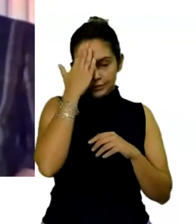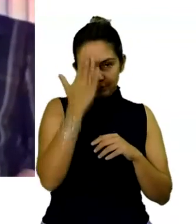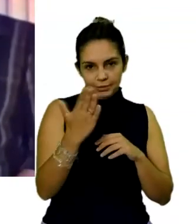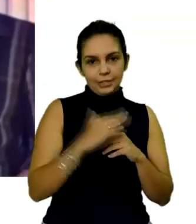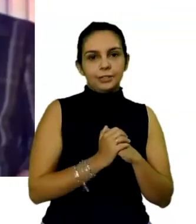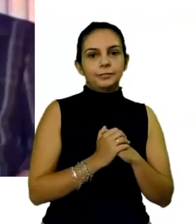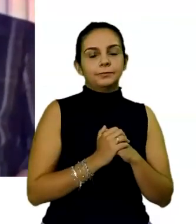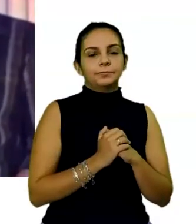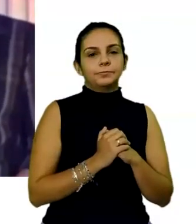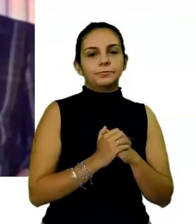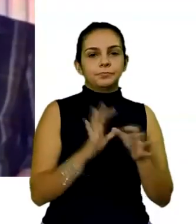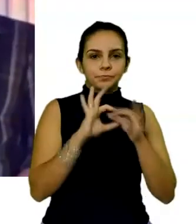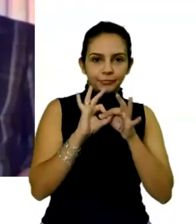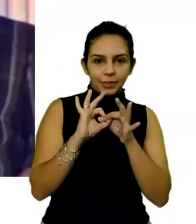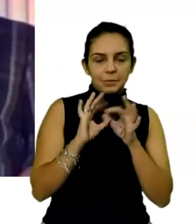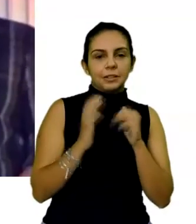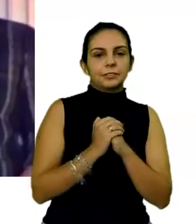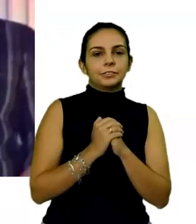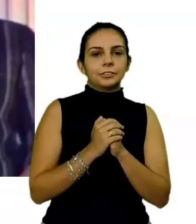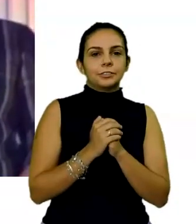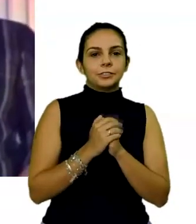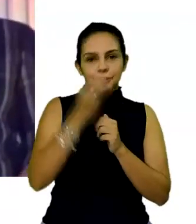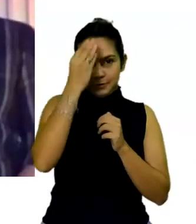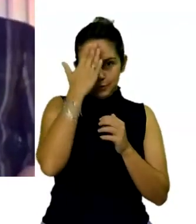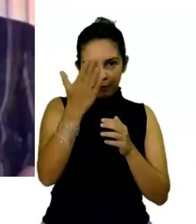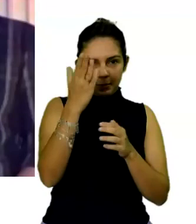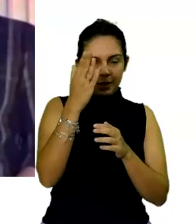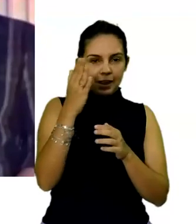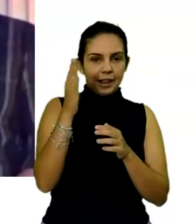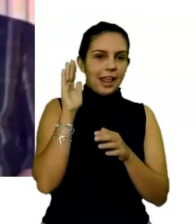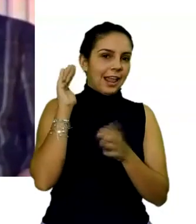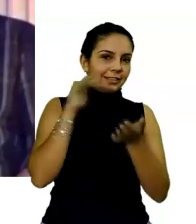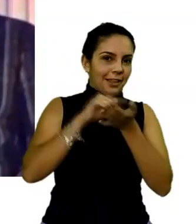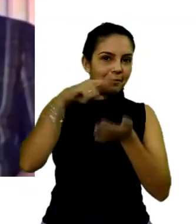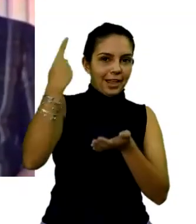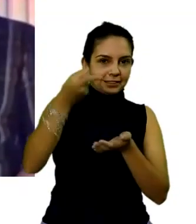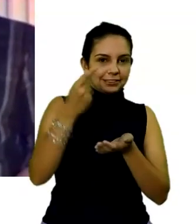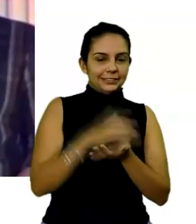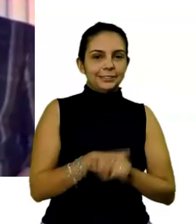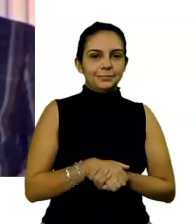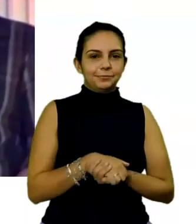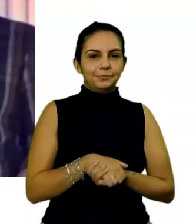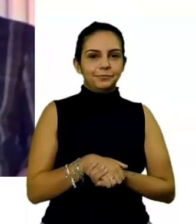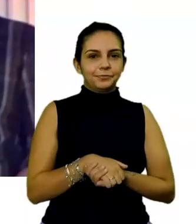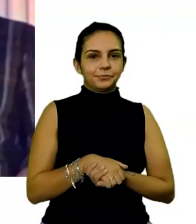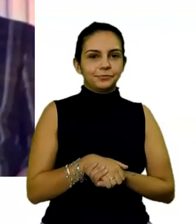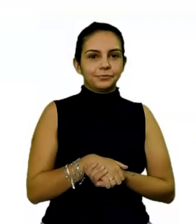obrigado, Rafael, pela parceria. Tamo junto. Obrigado, pessoal. Até mais. Obrigado.